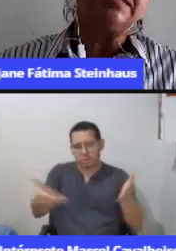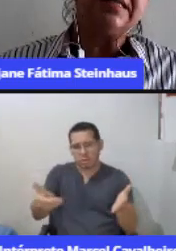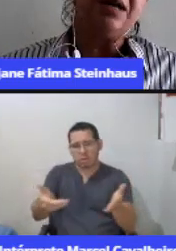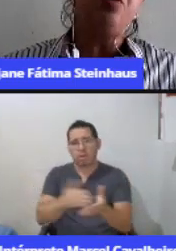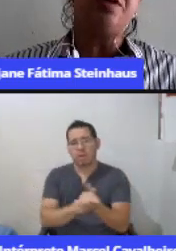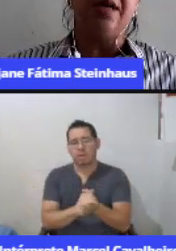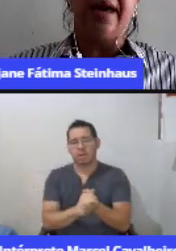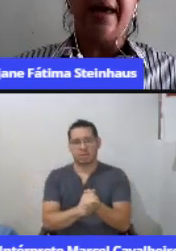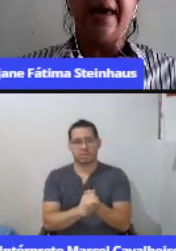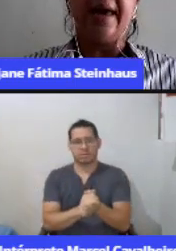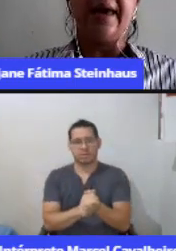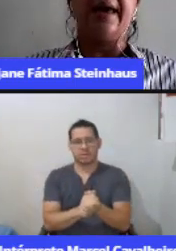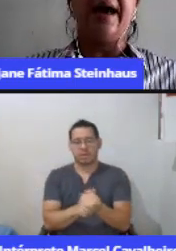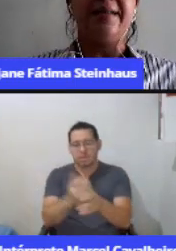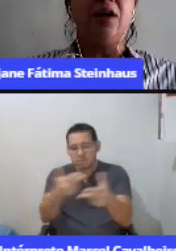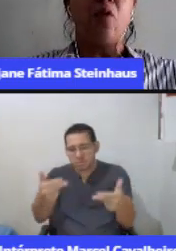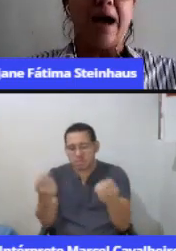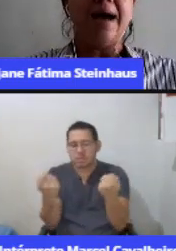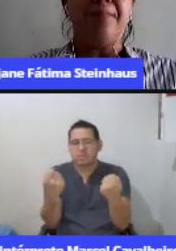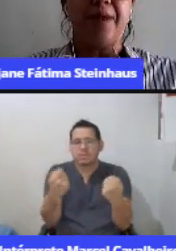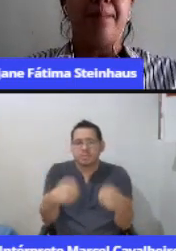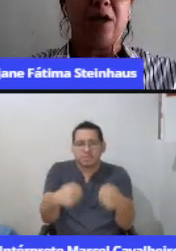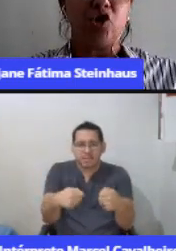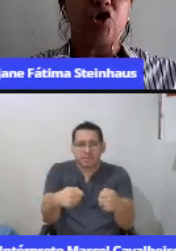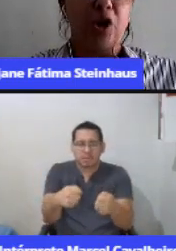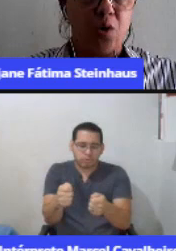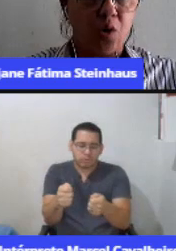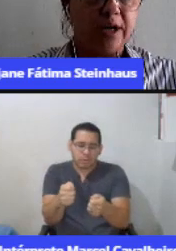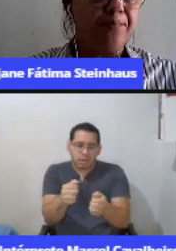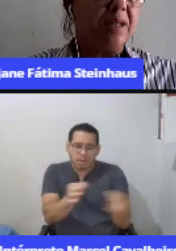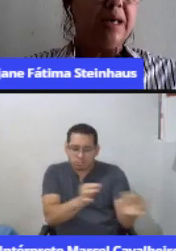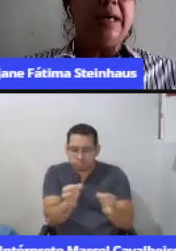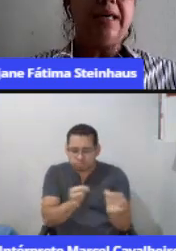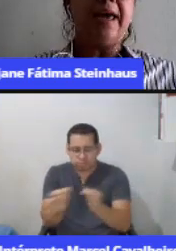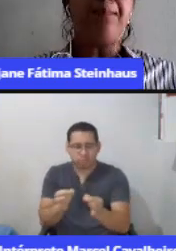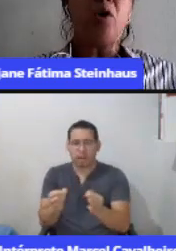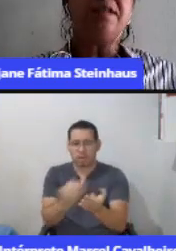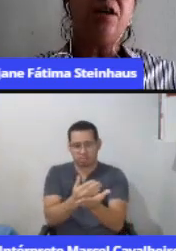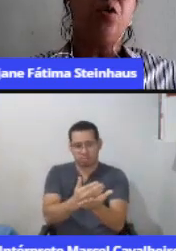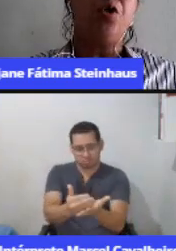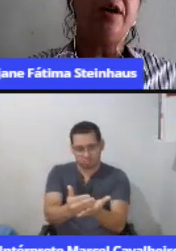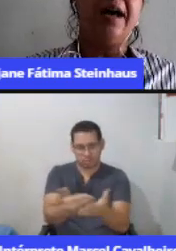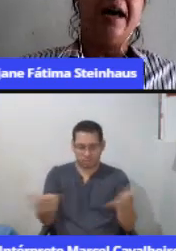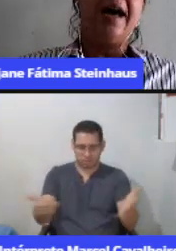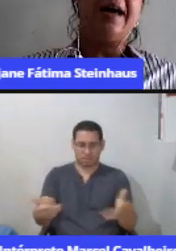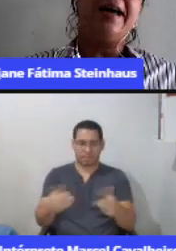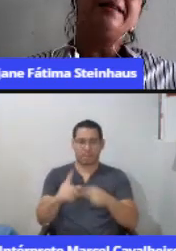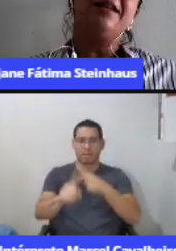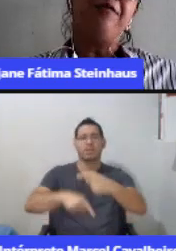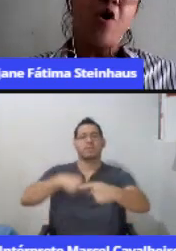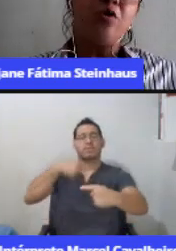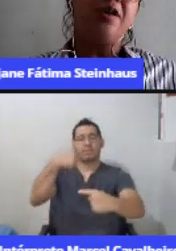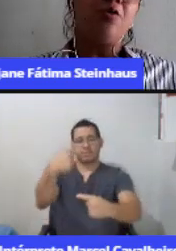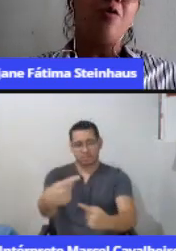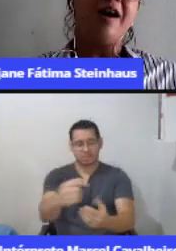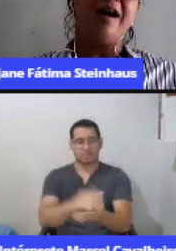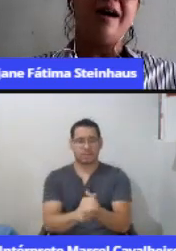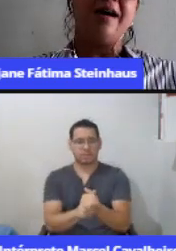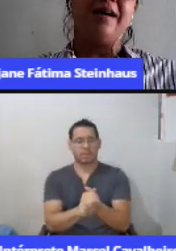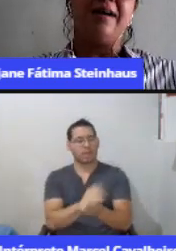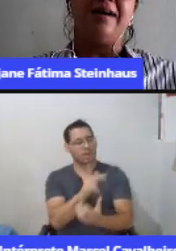nós precisamos adequar a partir de agora. E aí, posterior, a Nathalie volta